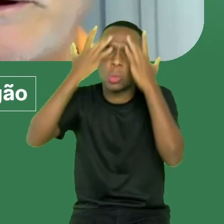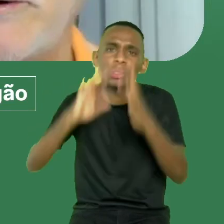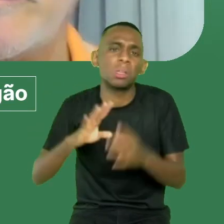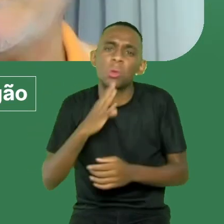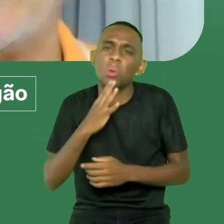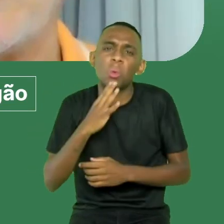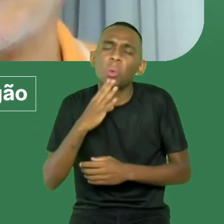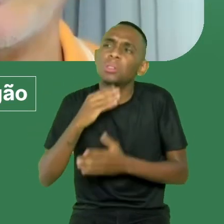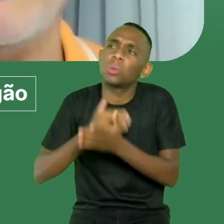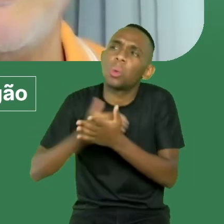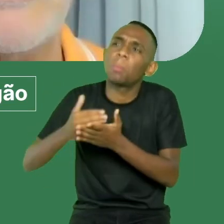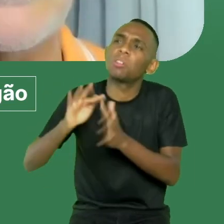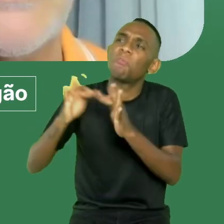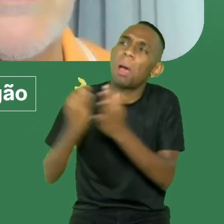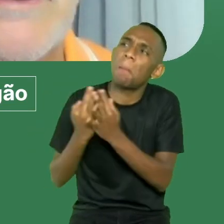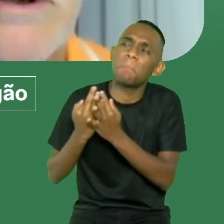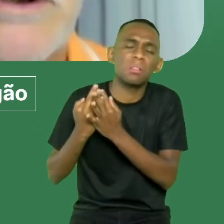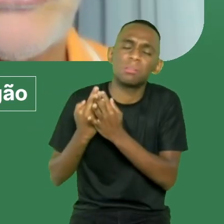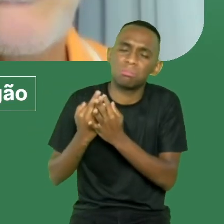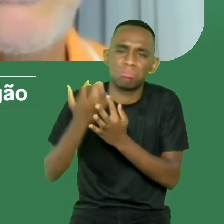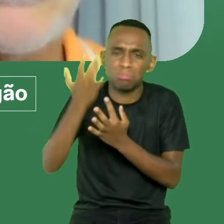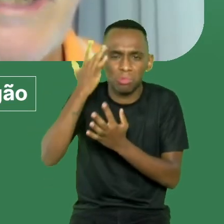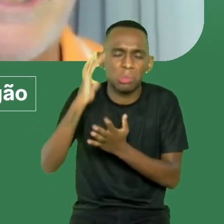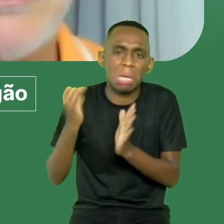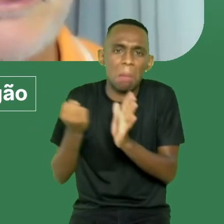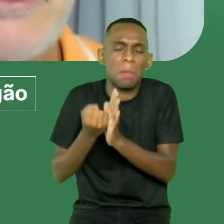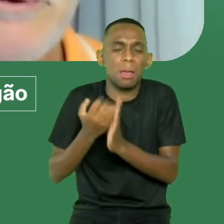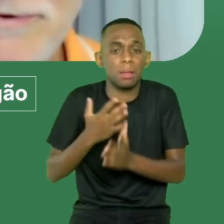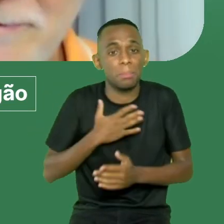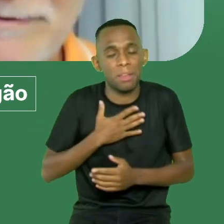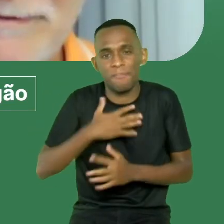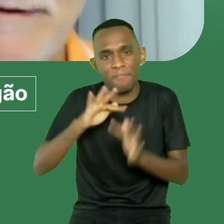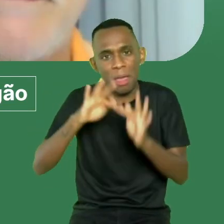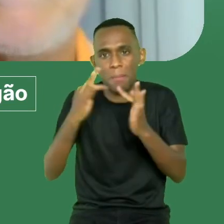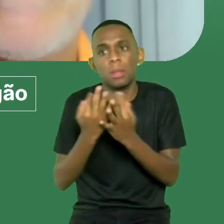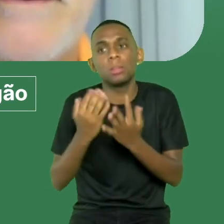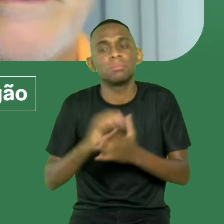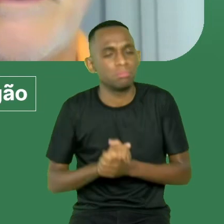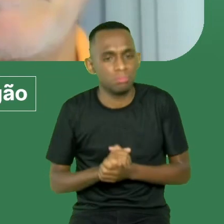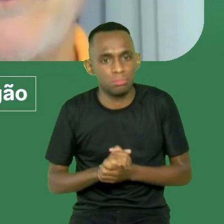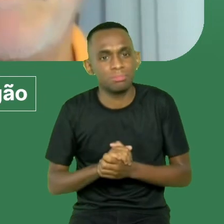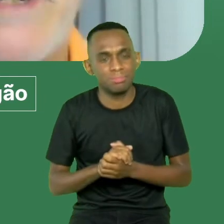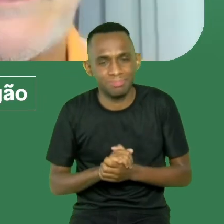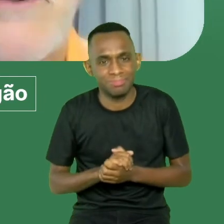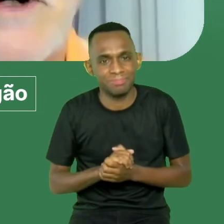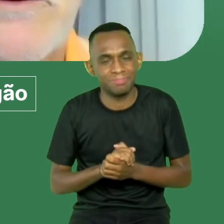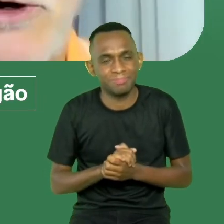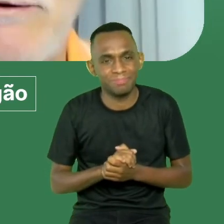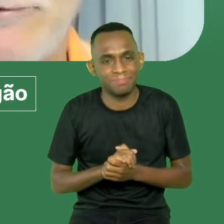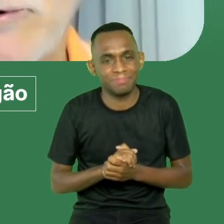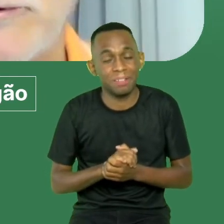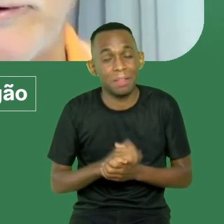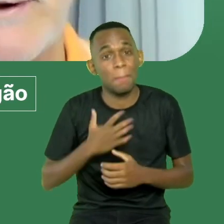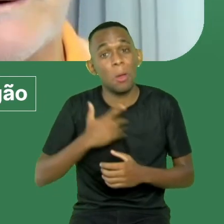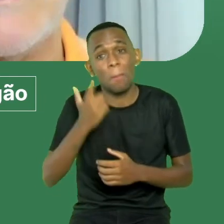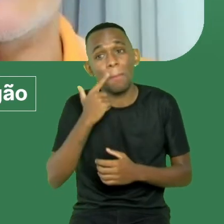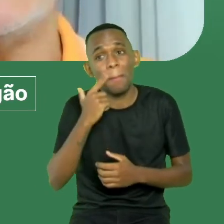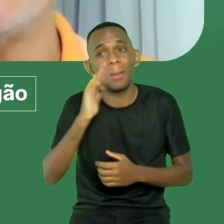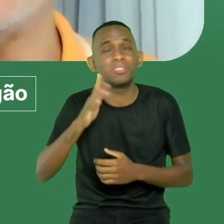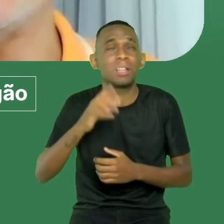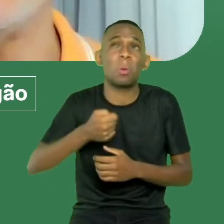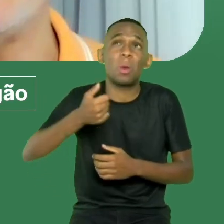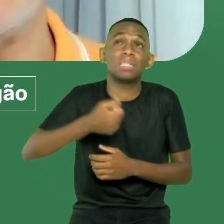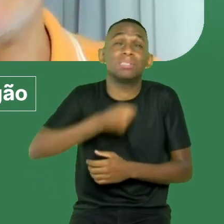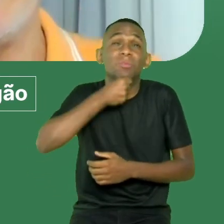minha família, não, porque maravilha. eu sou um Aí filho tardio. Meu pai já era quase meu avô quando eu